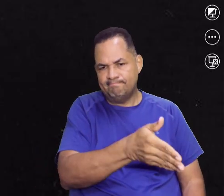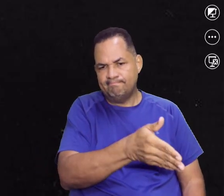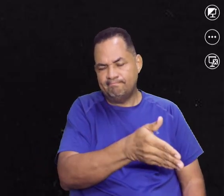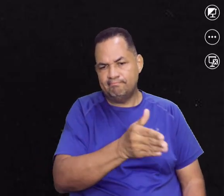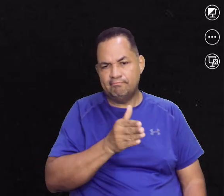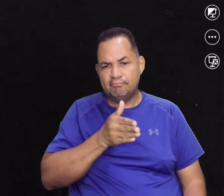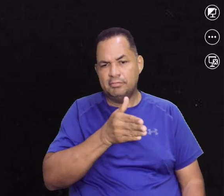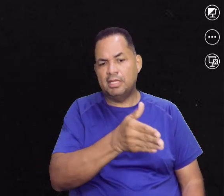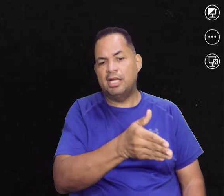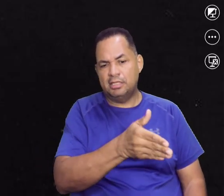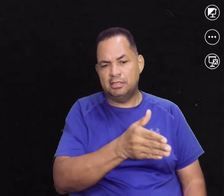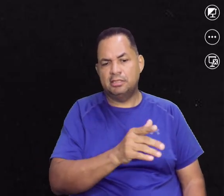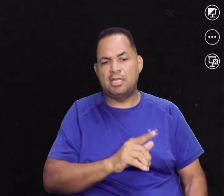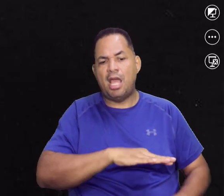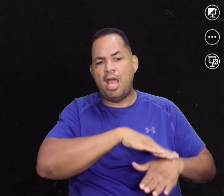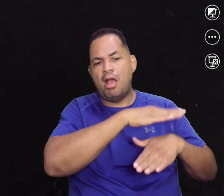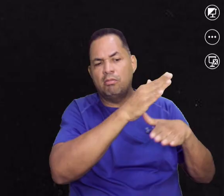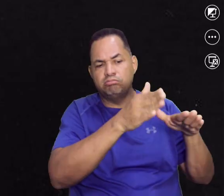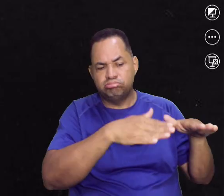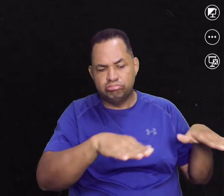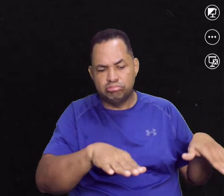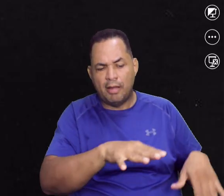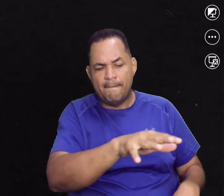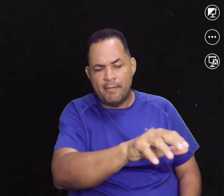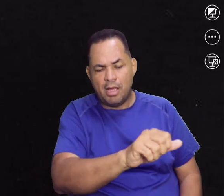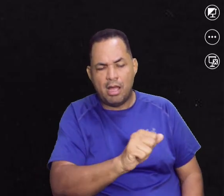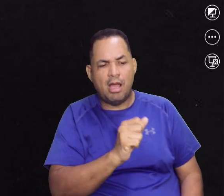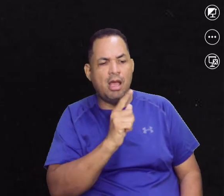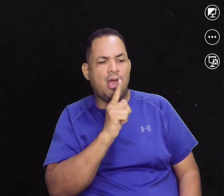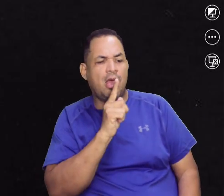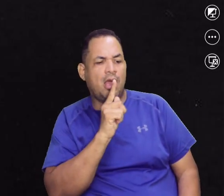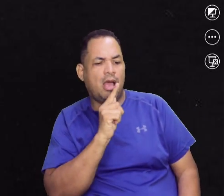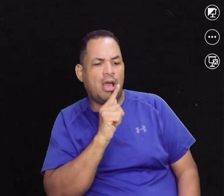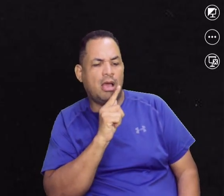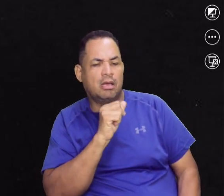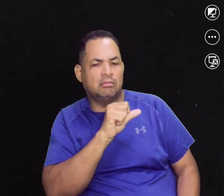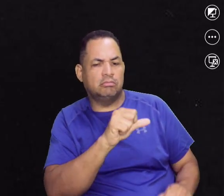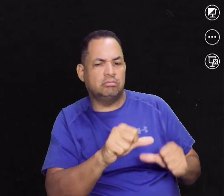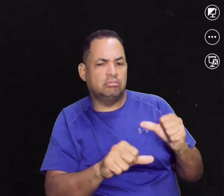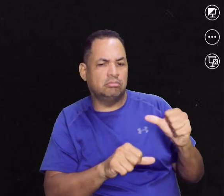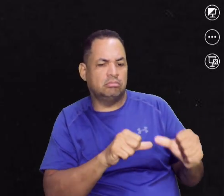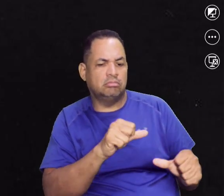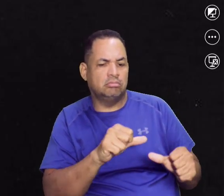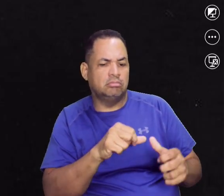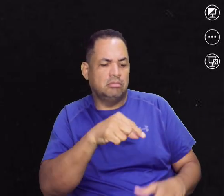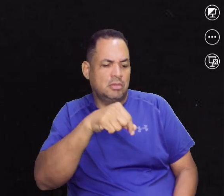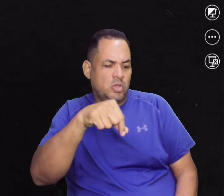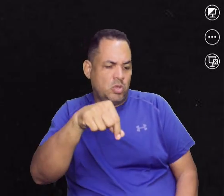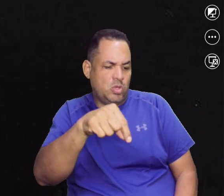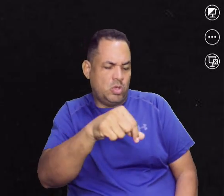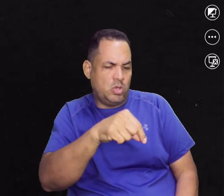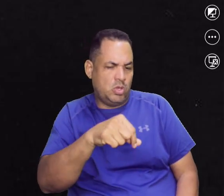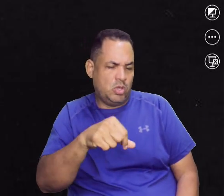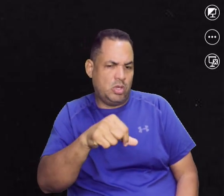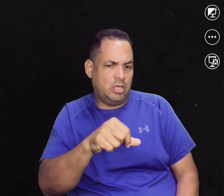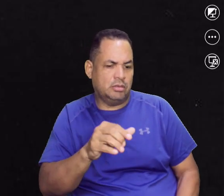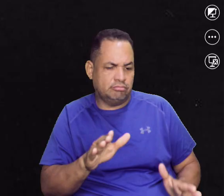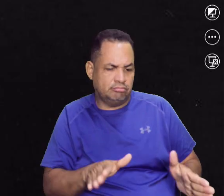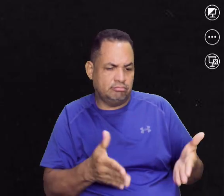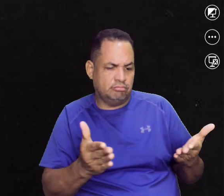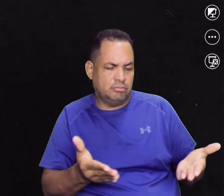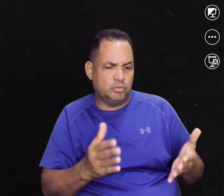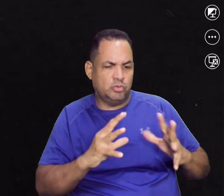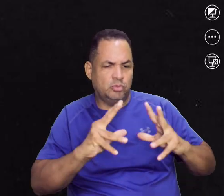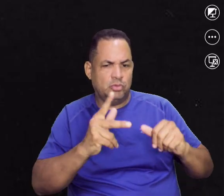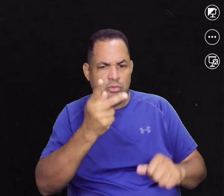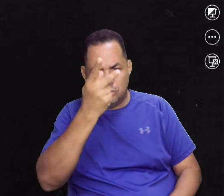até o oceano, vai pegar a água e dessa água ele vai transformar o sal em sal. E aí vai incentivar